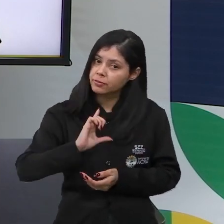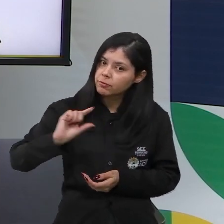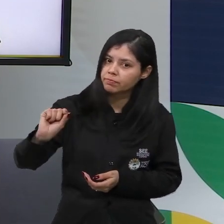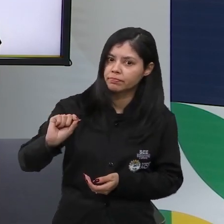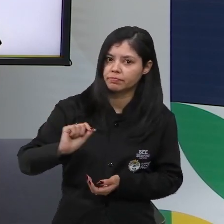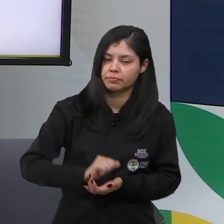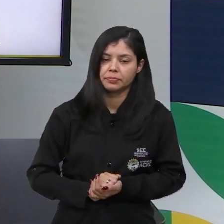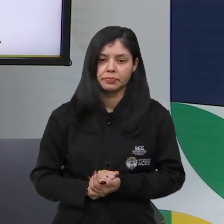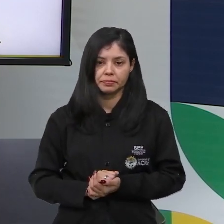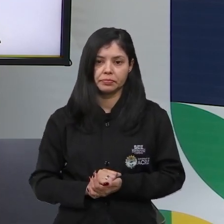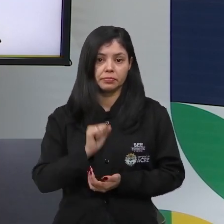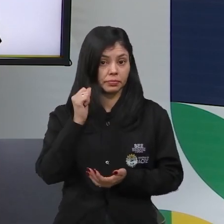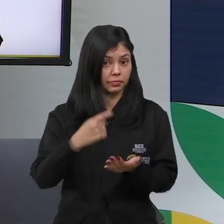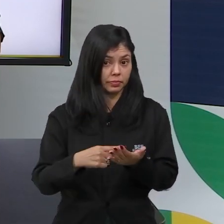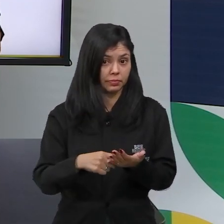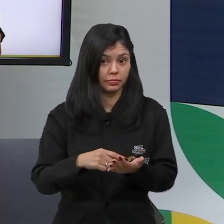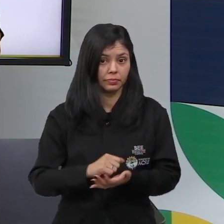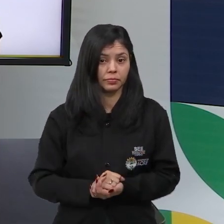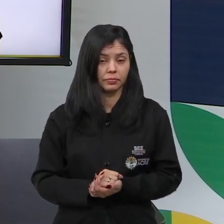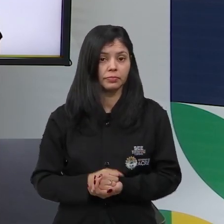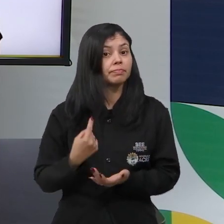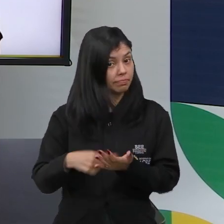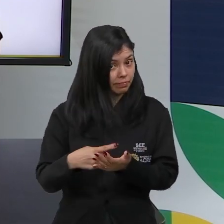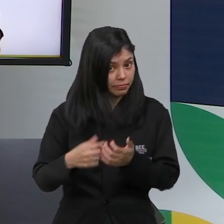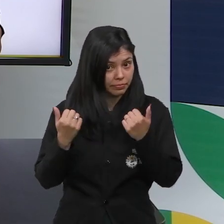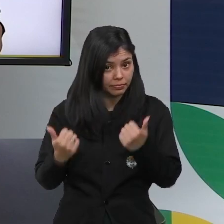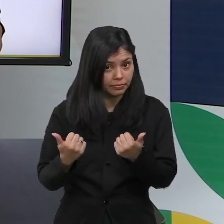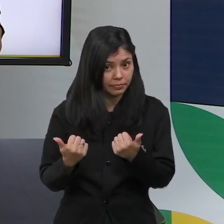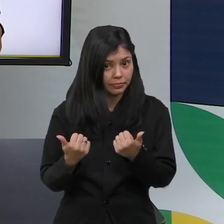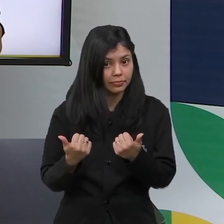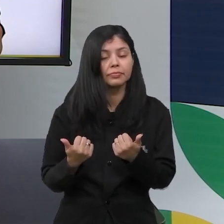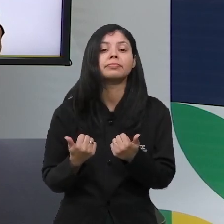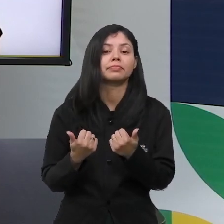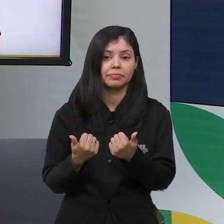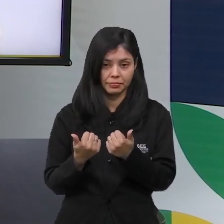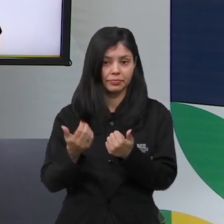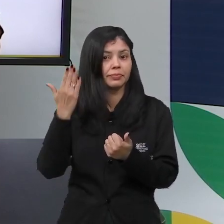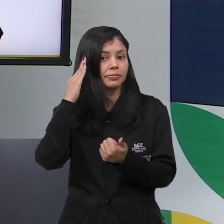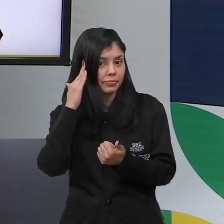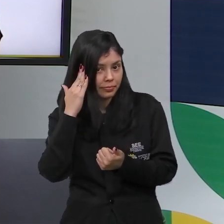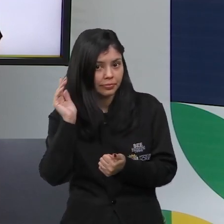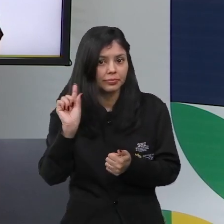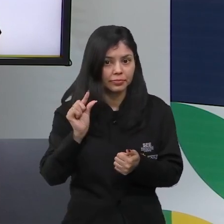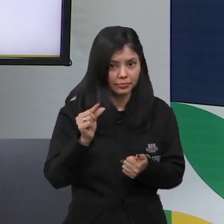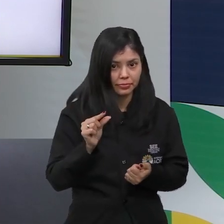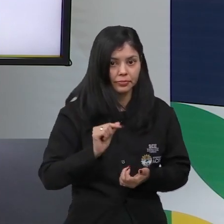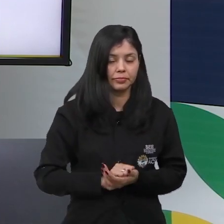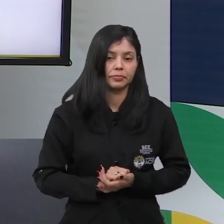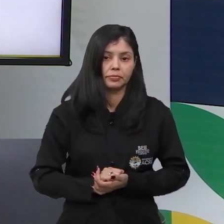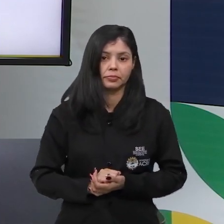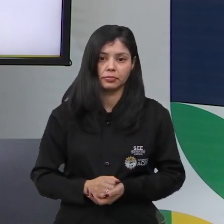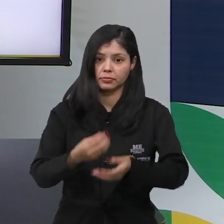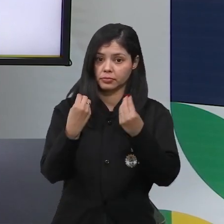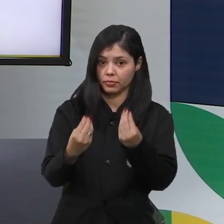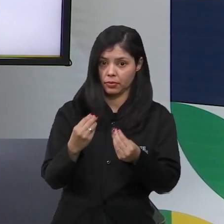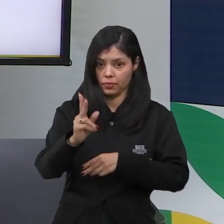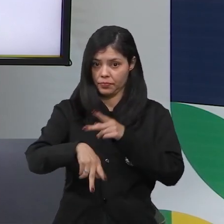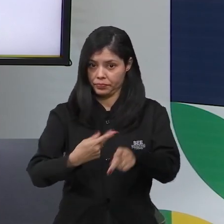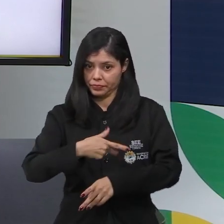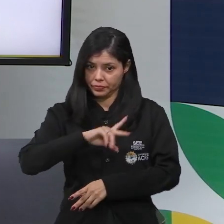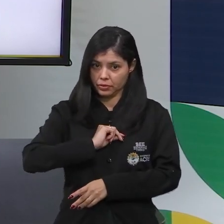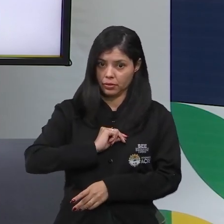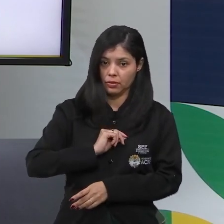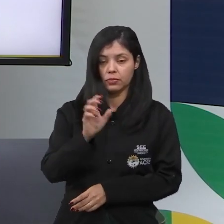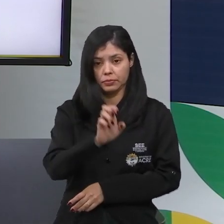lá. Concorda? Concorda? Agora você entendeu um pouco, não é? Para que os portugueses, para